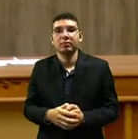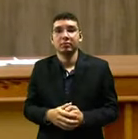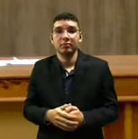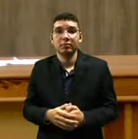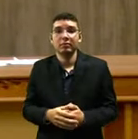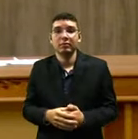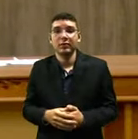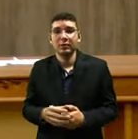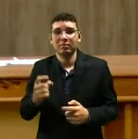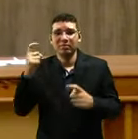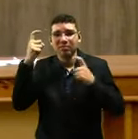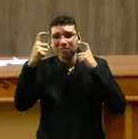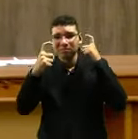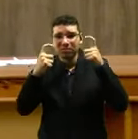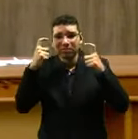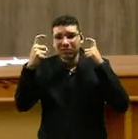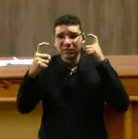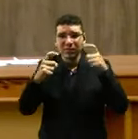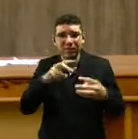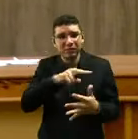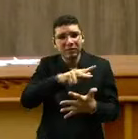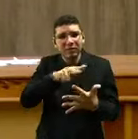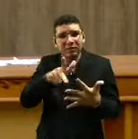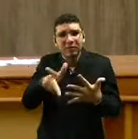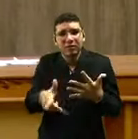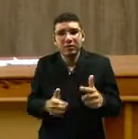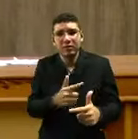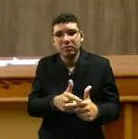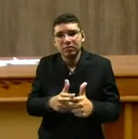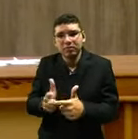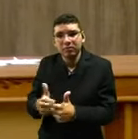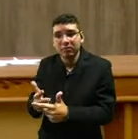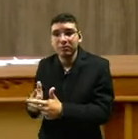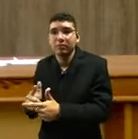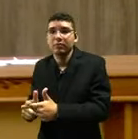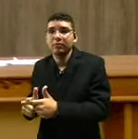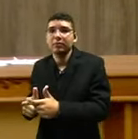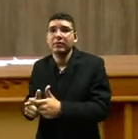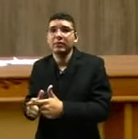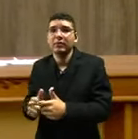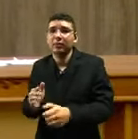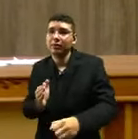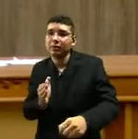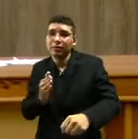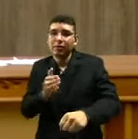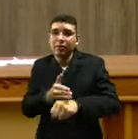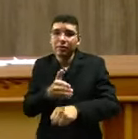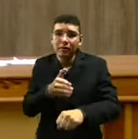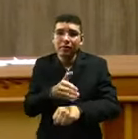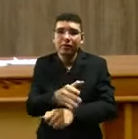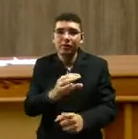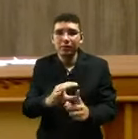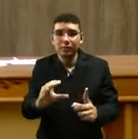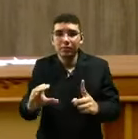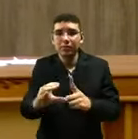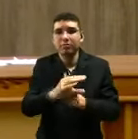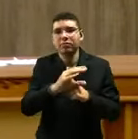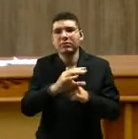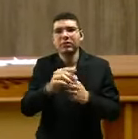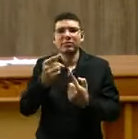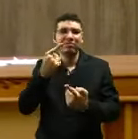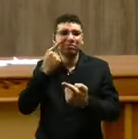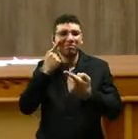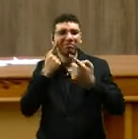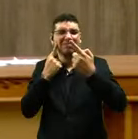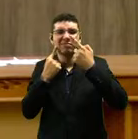cá el agora eu vou falar o ouvinte ao pé do a igreja igreja a igreja brasileira Pentecostal e Muitas